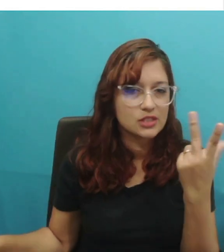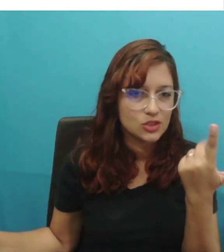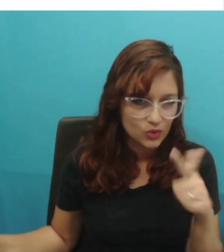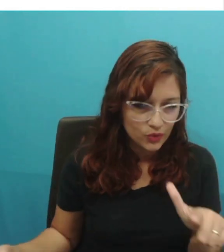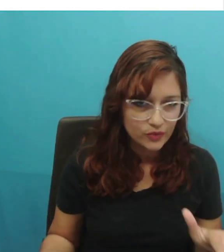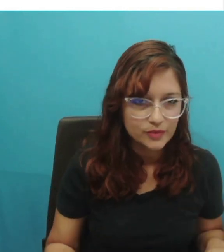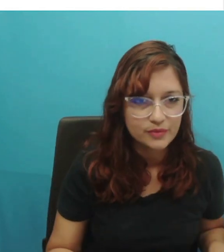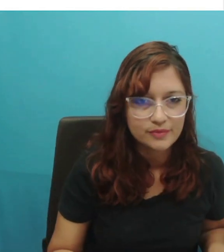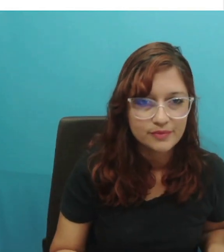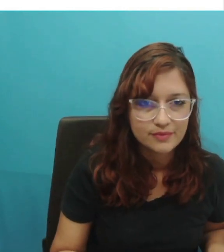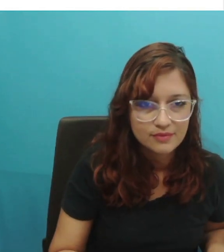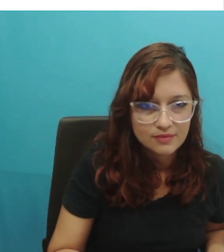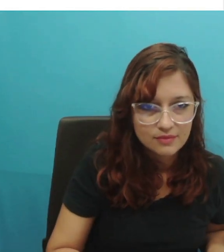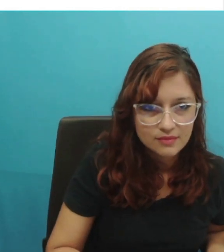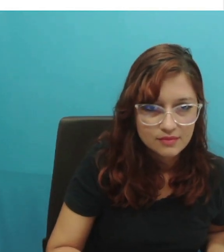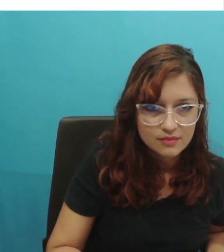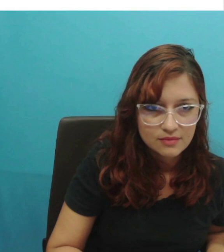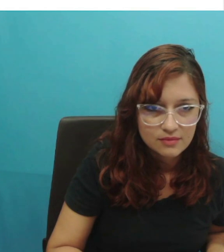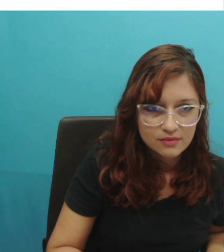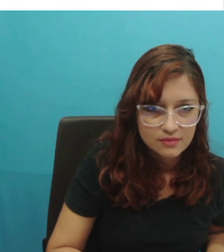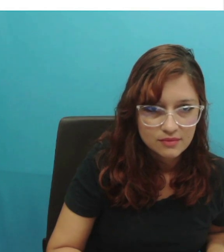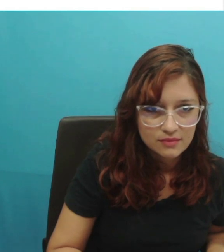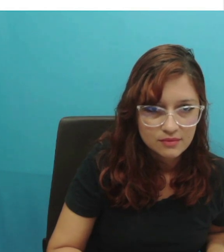Então, aí tem dois verbos, ó.